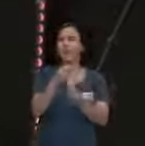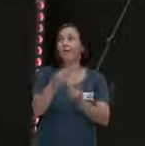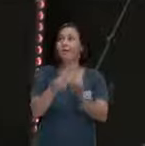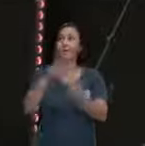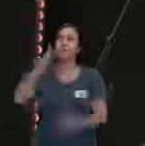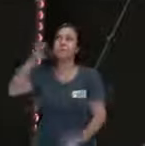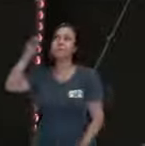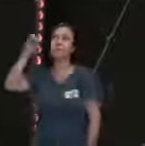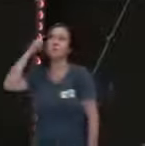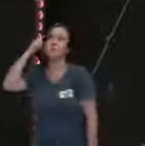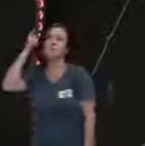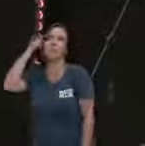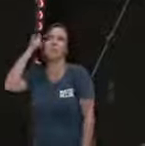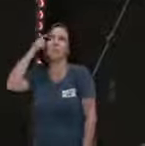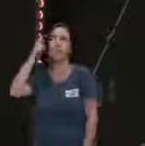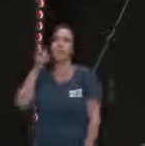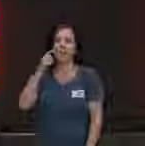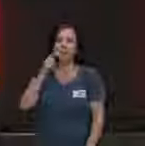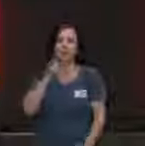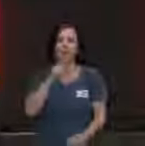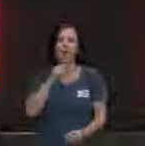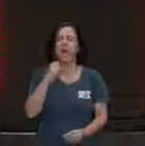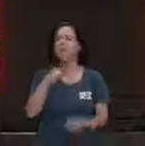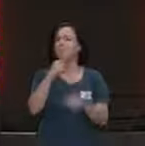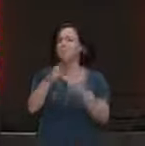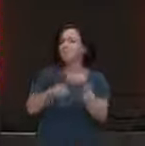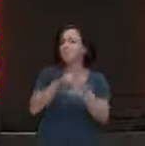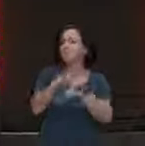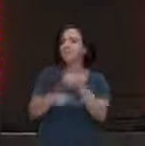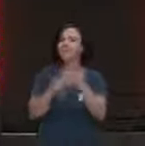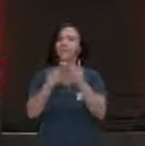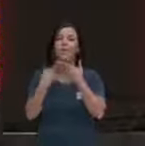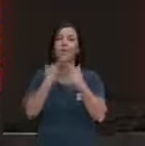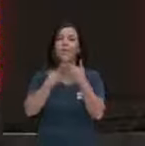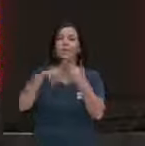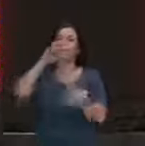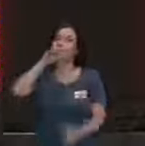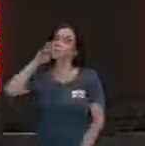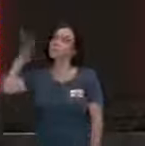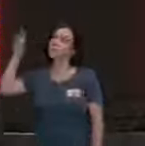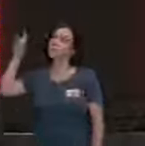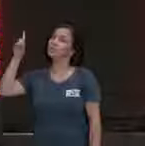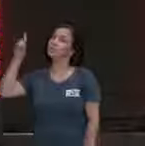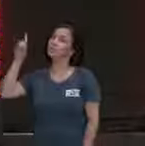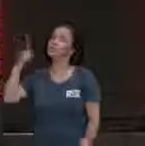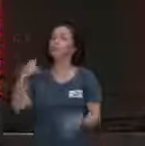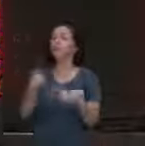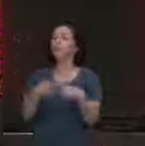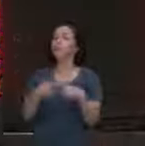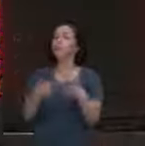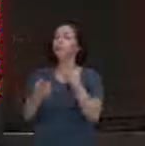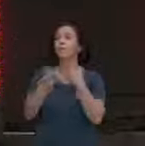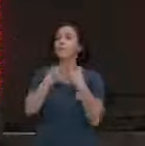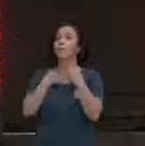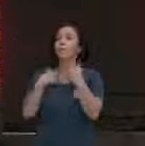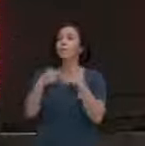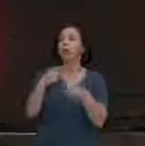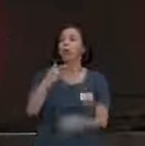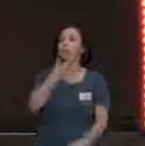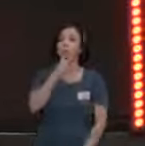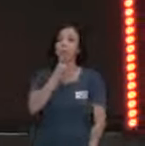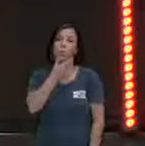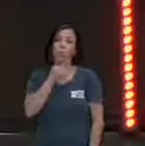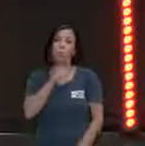circunscrever a vontade de Deus a vontade do homem e o Nós cremos que a bíblia